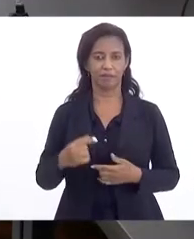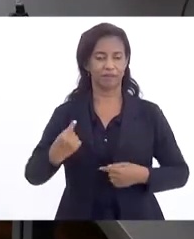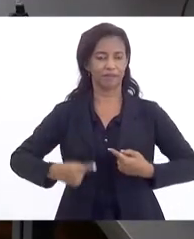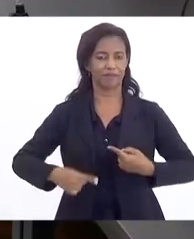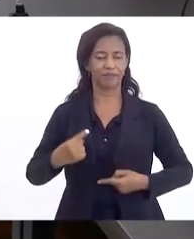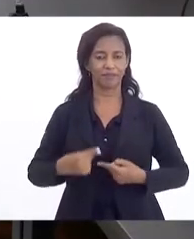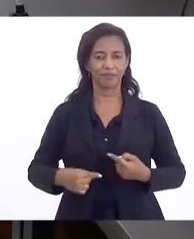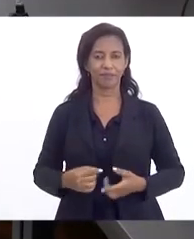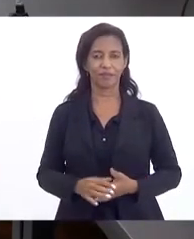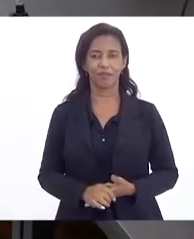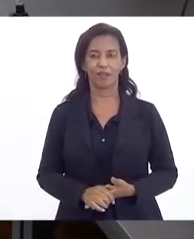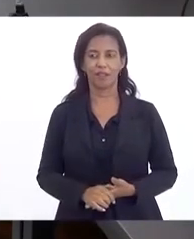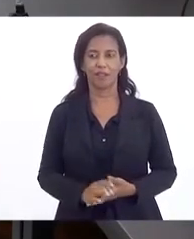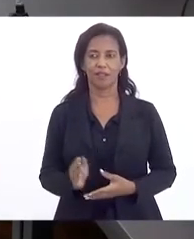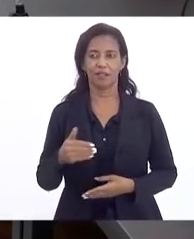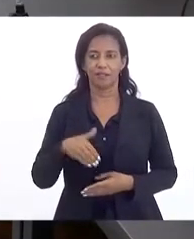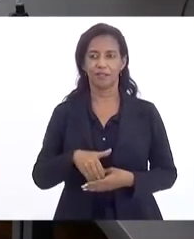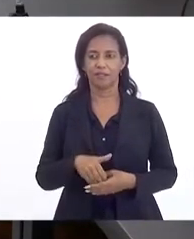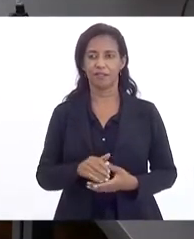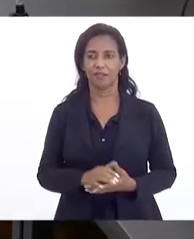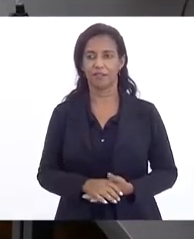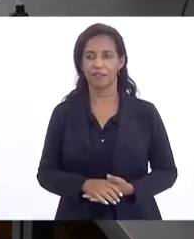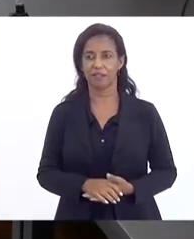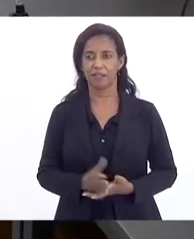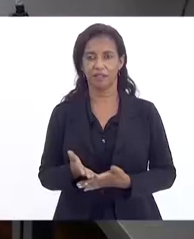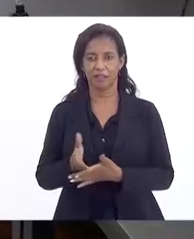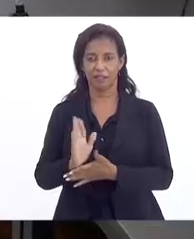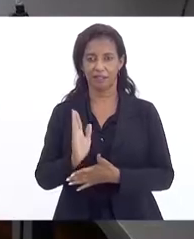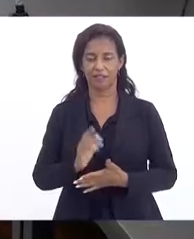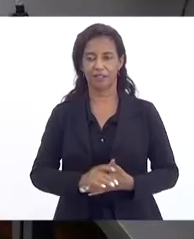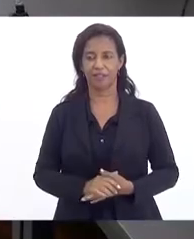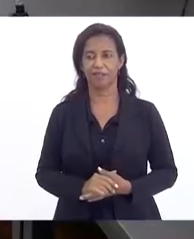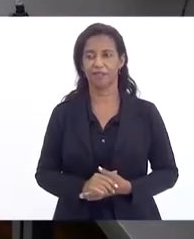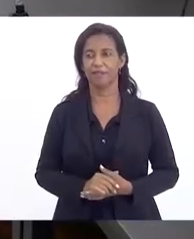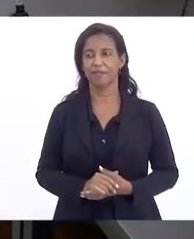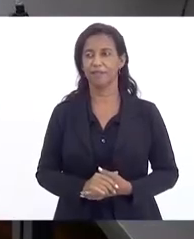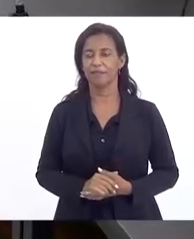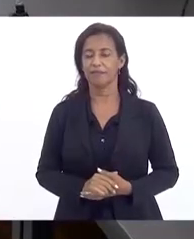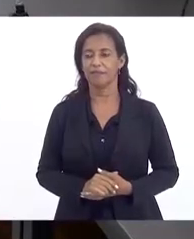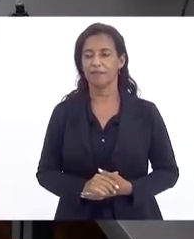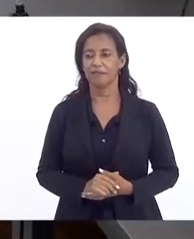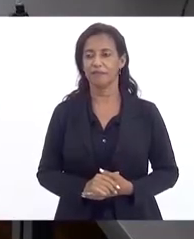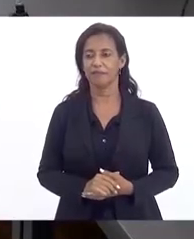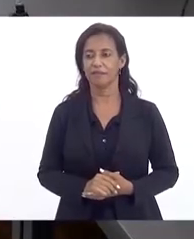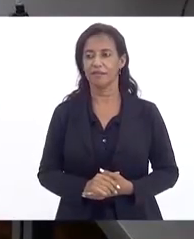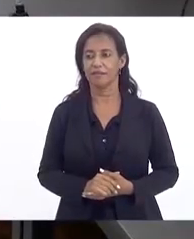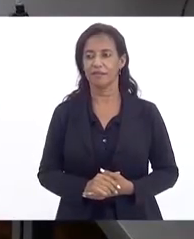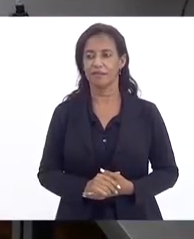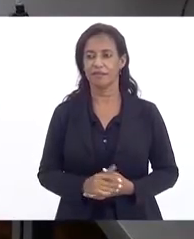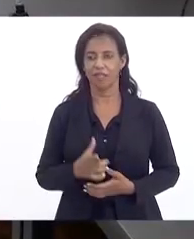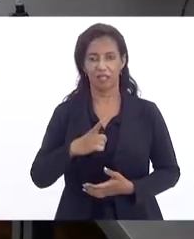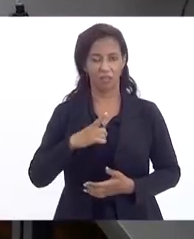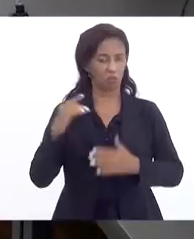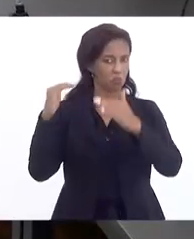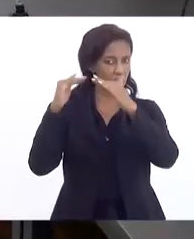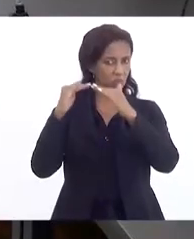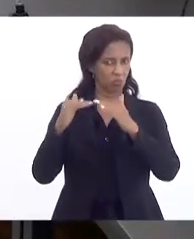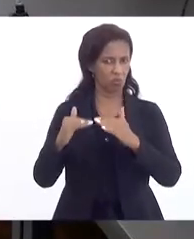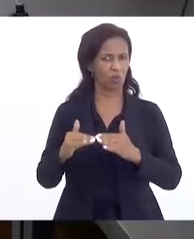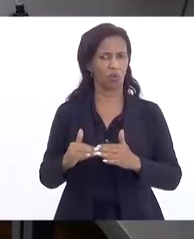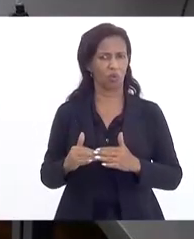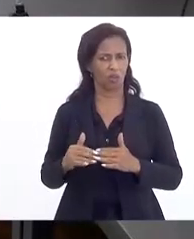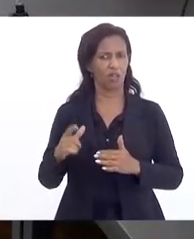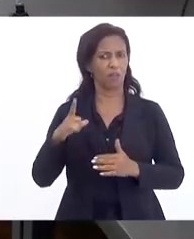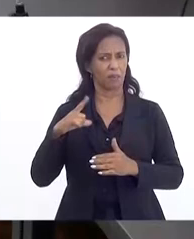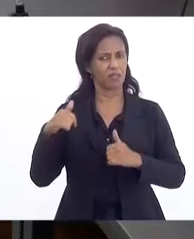discussão, em votação, aprovado. E eu tenho plena concordância. Isso é uma matéria que tem